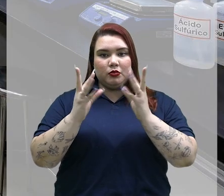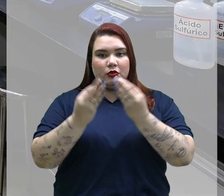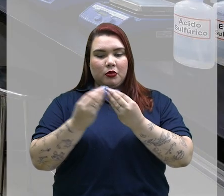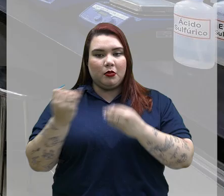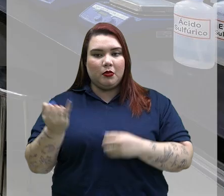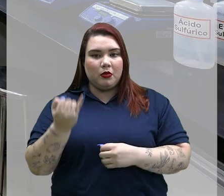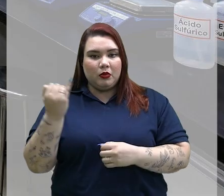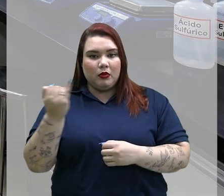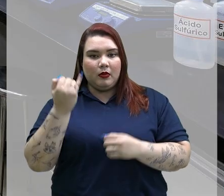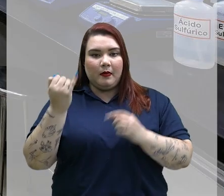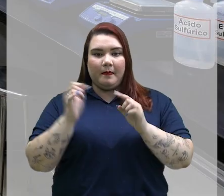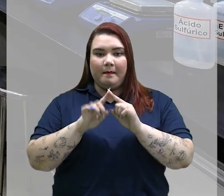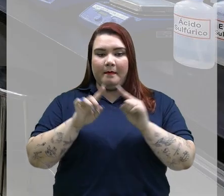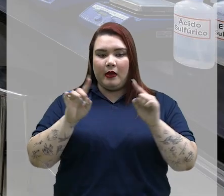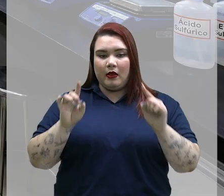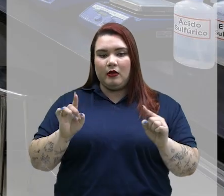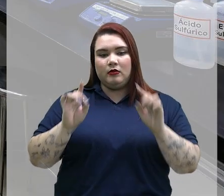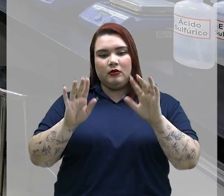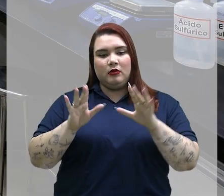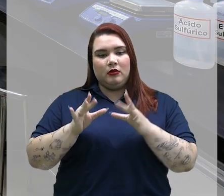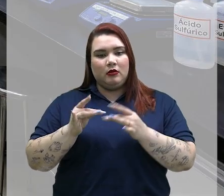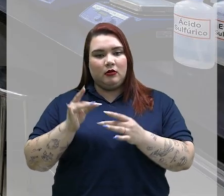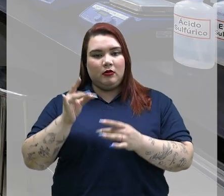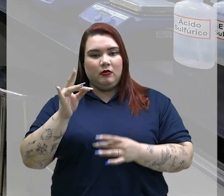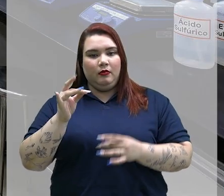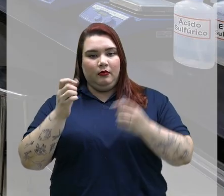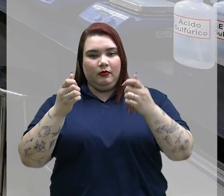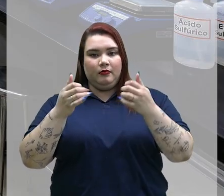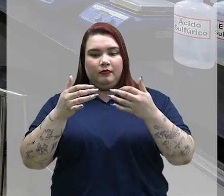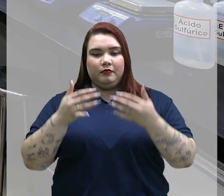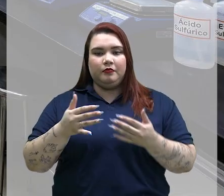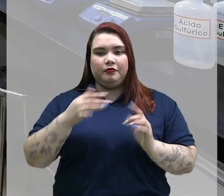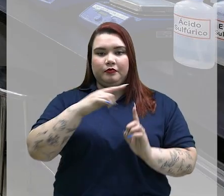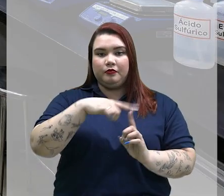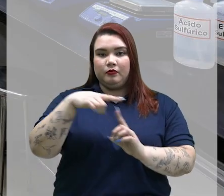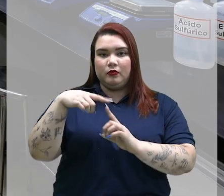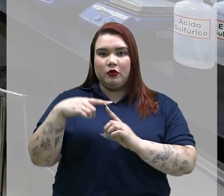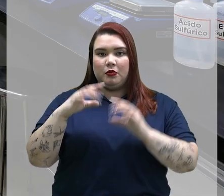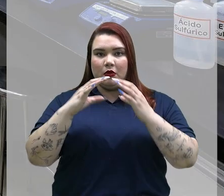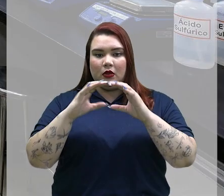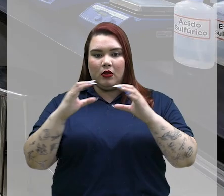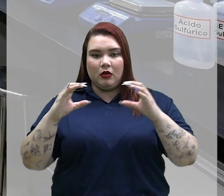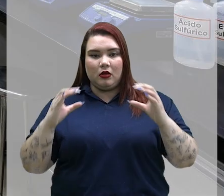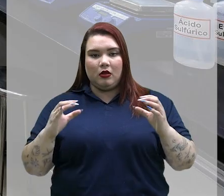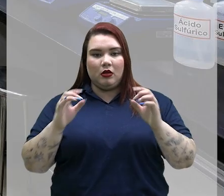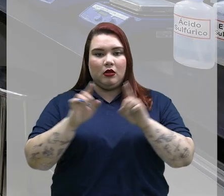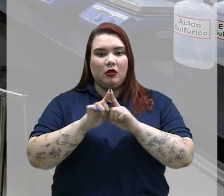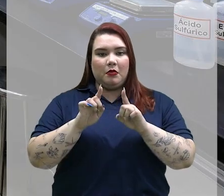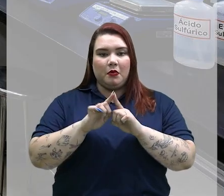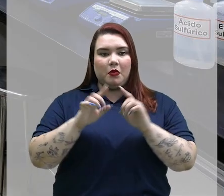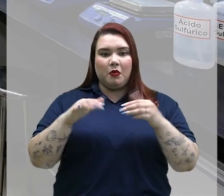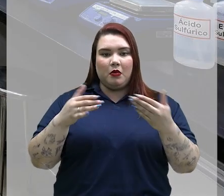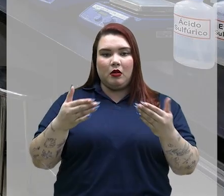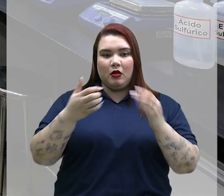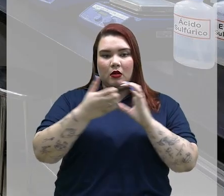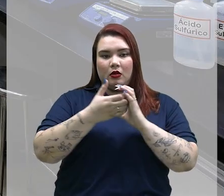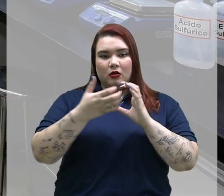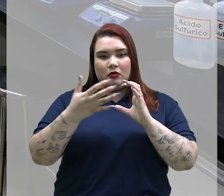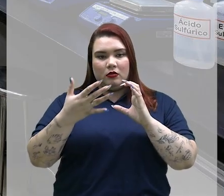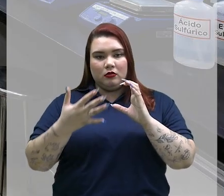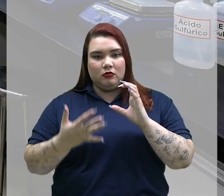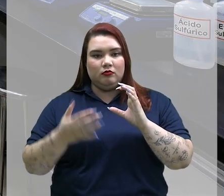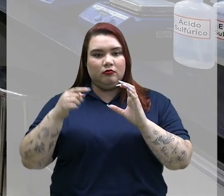importante, só que a gente vai se aprofundar nessa questão da classificação de cadeias e também na propriedade que